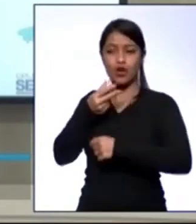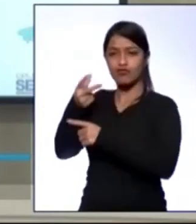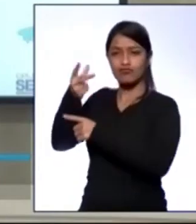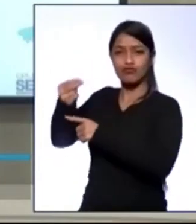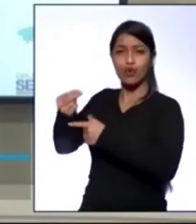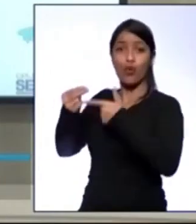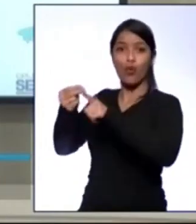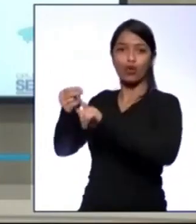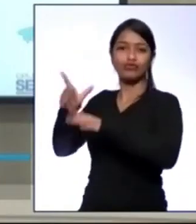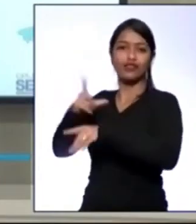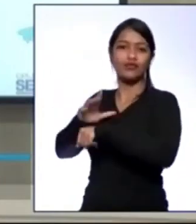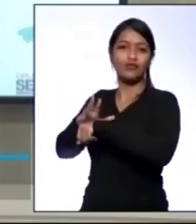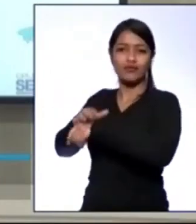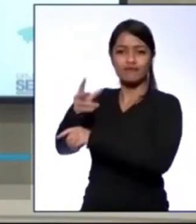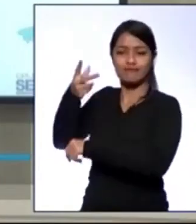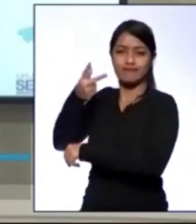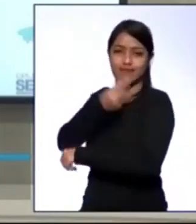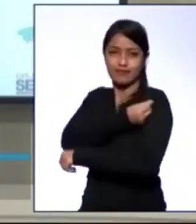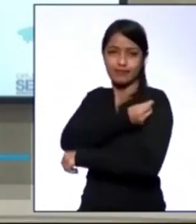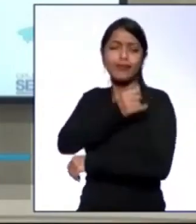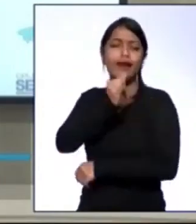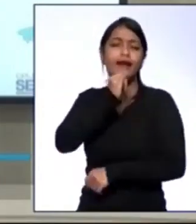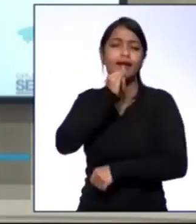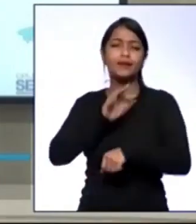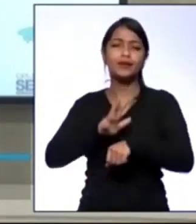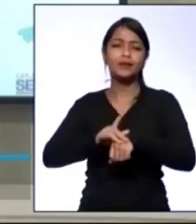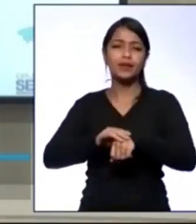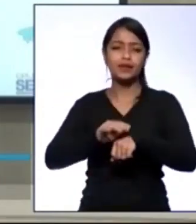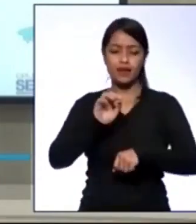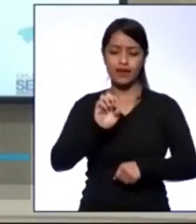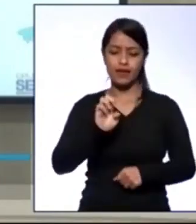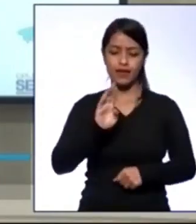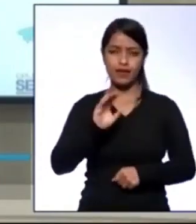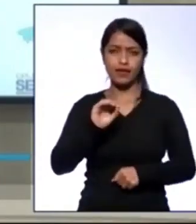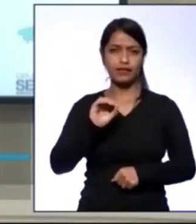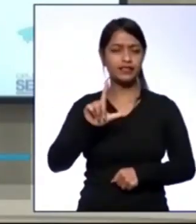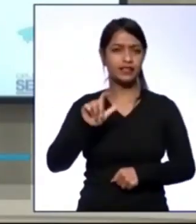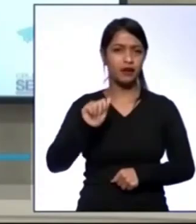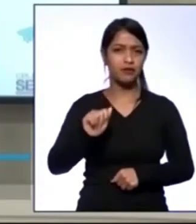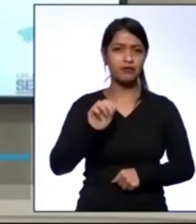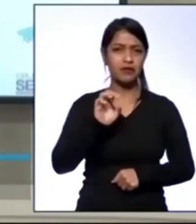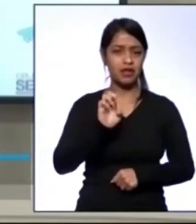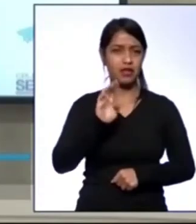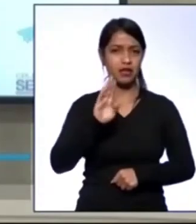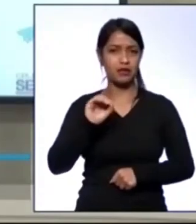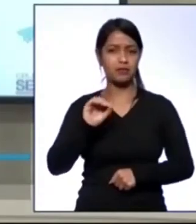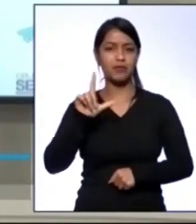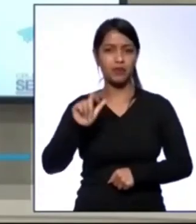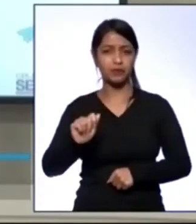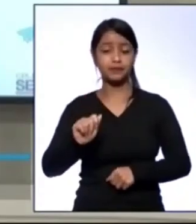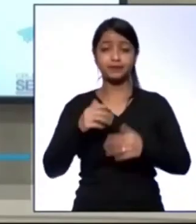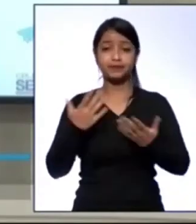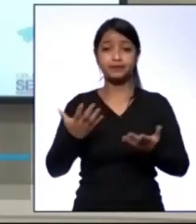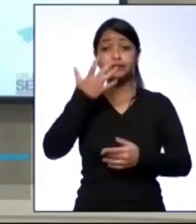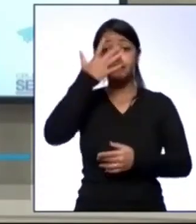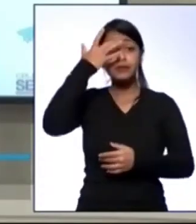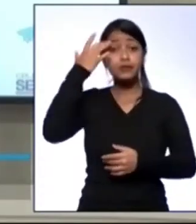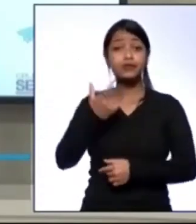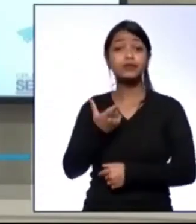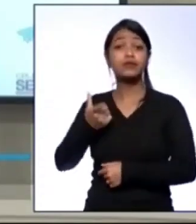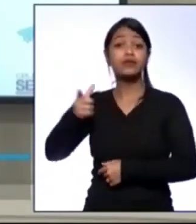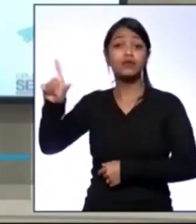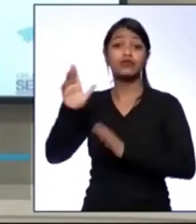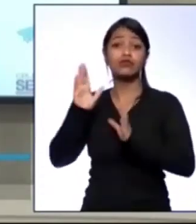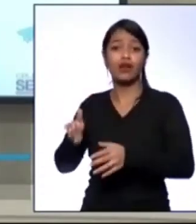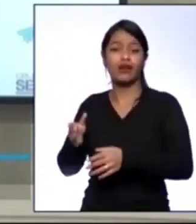exemplo. Ebola. Então, a pessoa estava com ebola. Tinha uma outra pessoa que estava se recuperando do ebola.